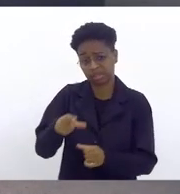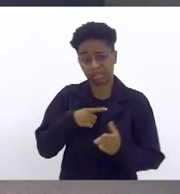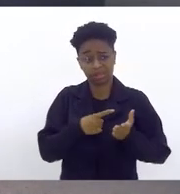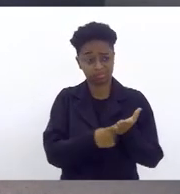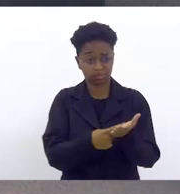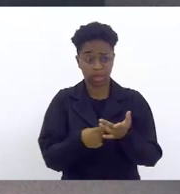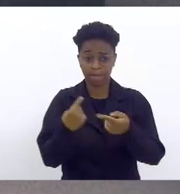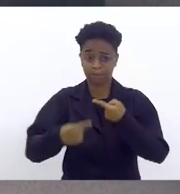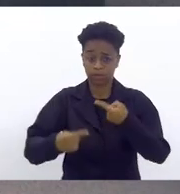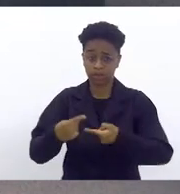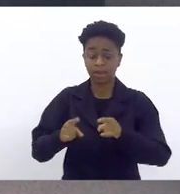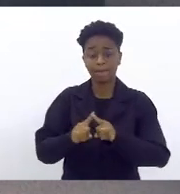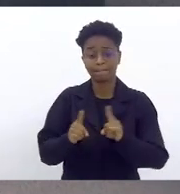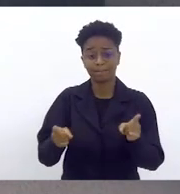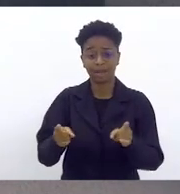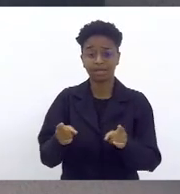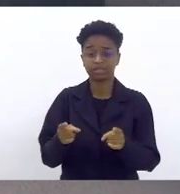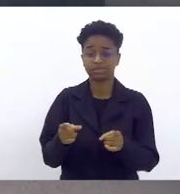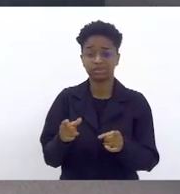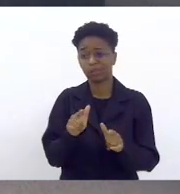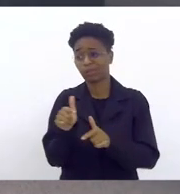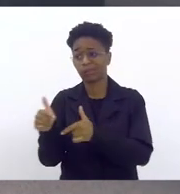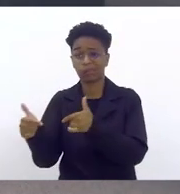mas por exemplo